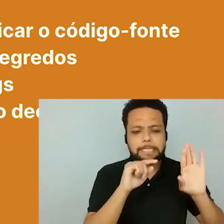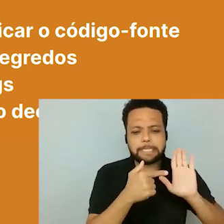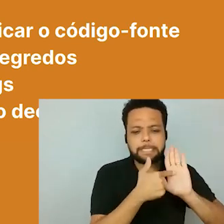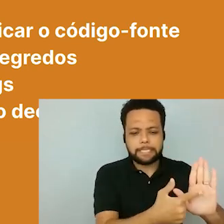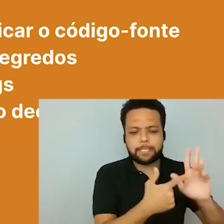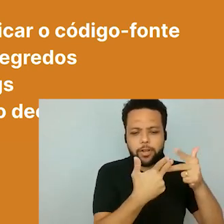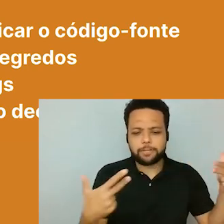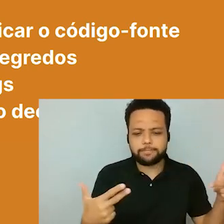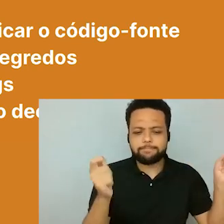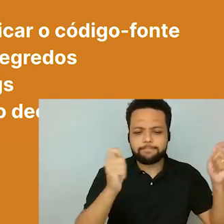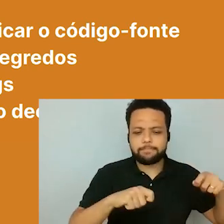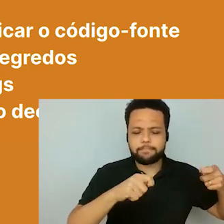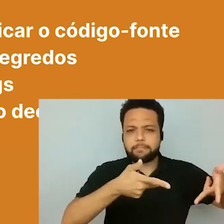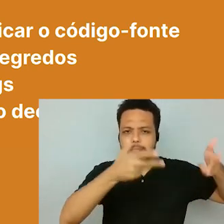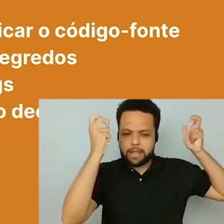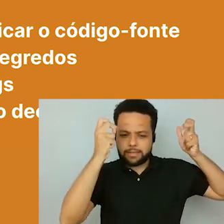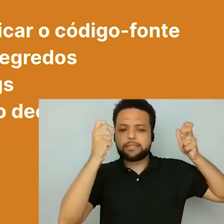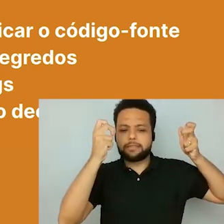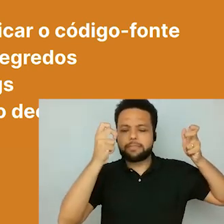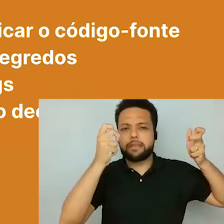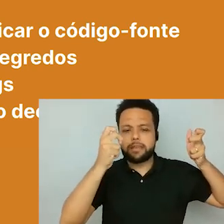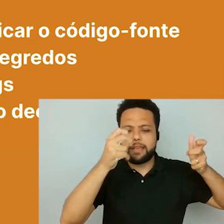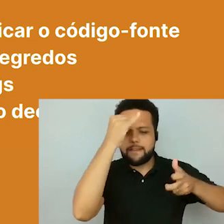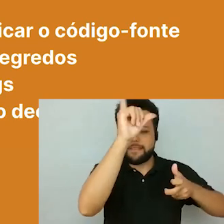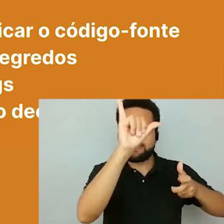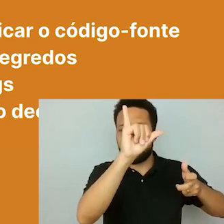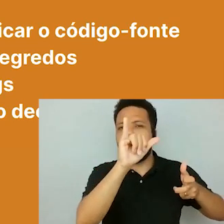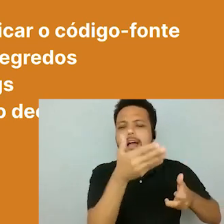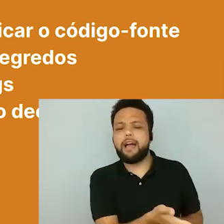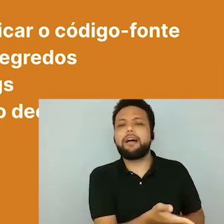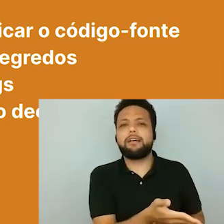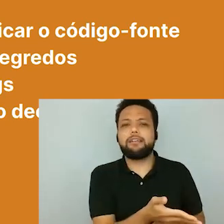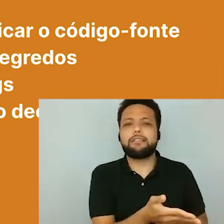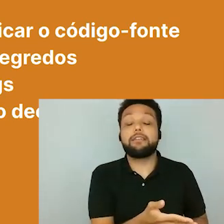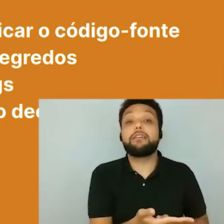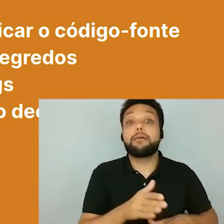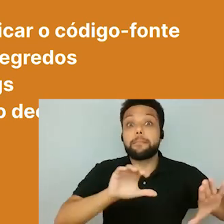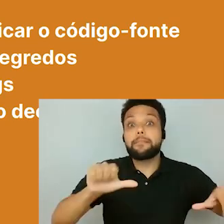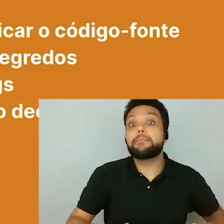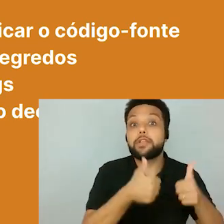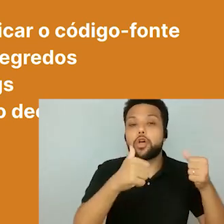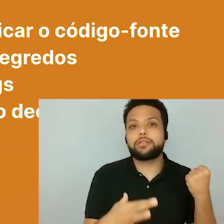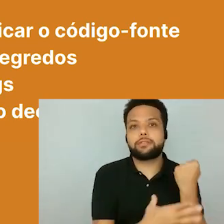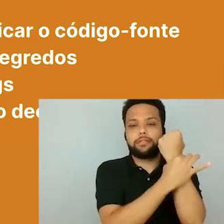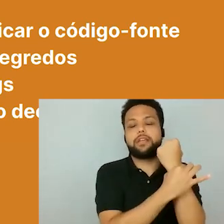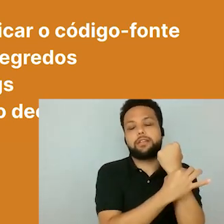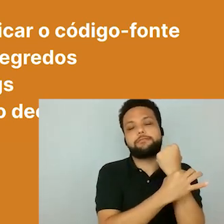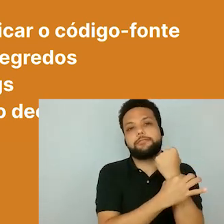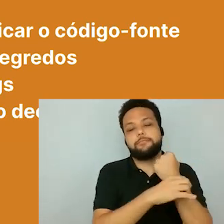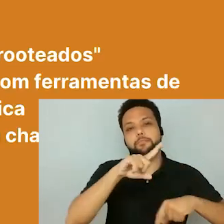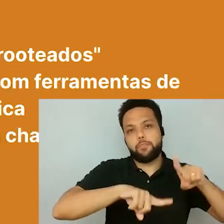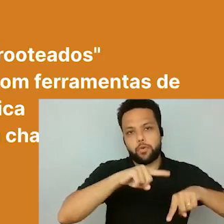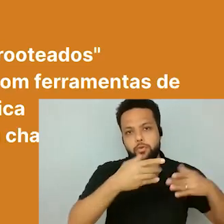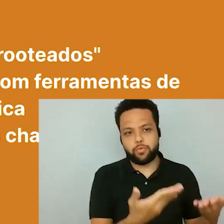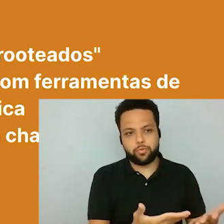legal que nos ajudou a perceber algumas vulnerabilidades que ainda não tínhamos notado antes e melhorar a segurança do nosso produto.